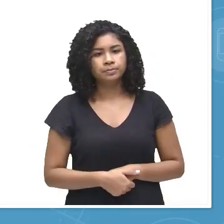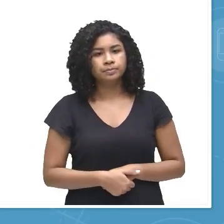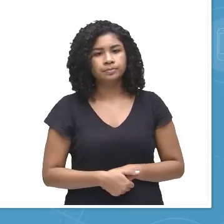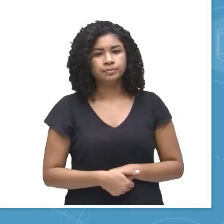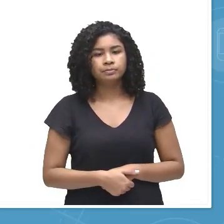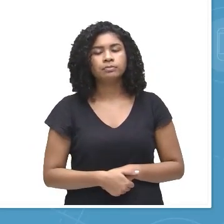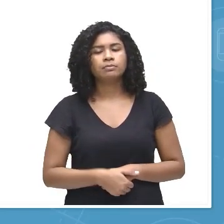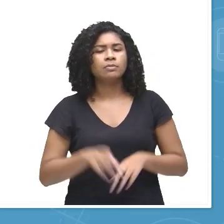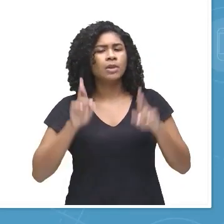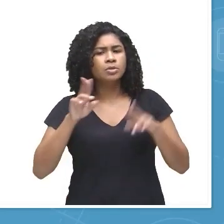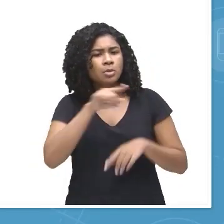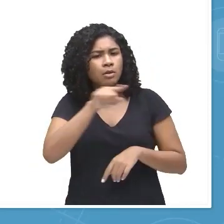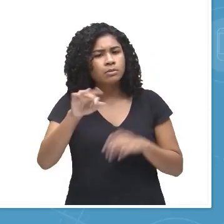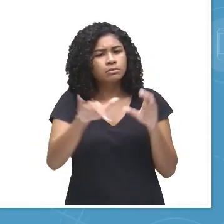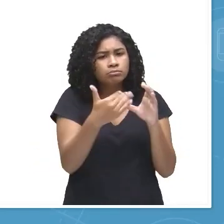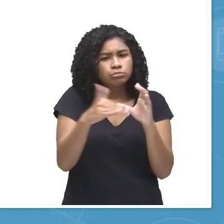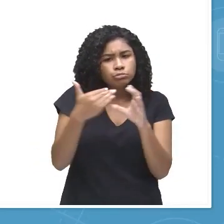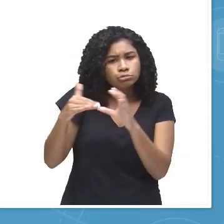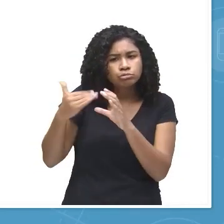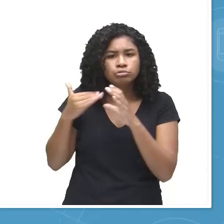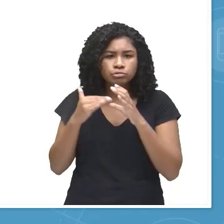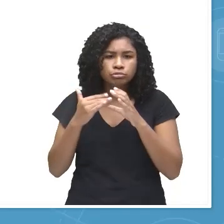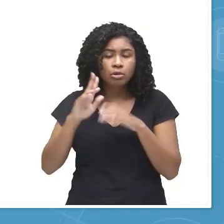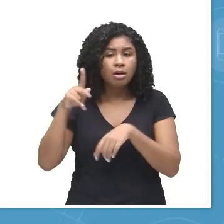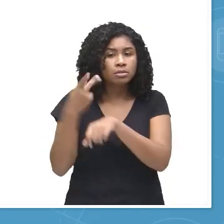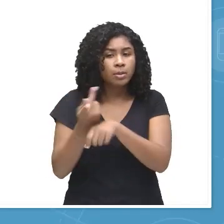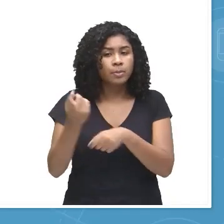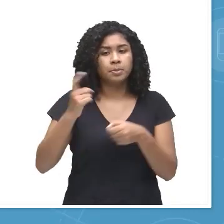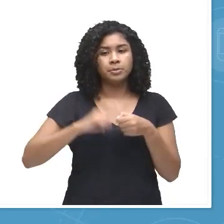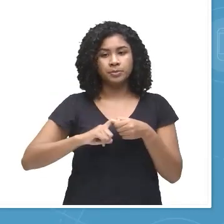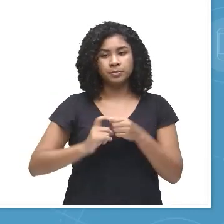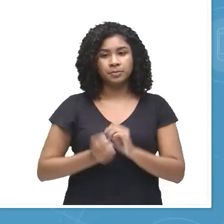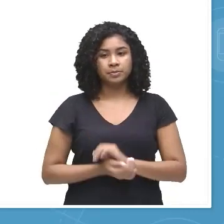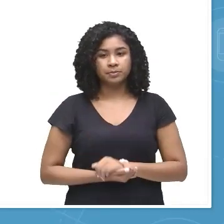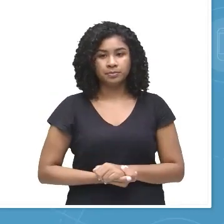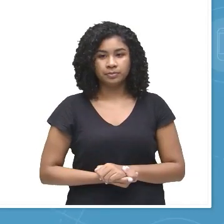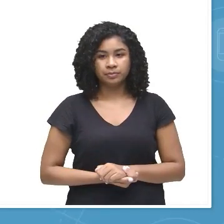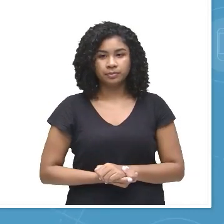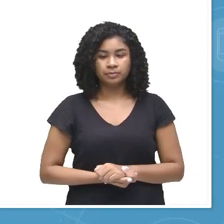a participação de vocês aí no chat. Daqui a pouquinho eu retorno com vocês.